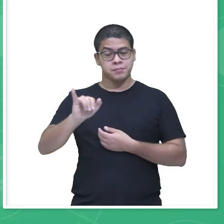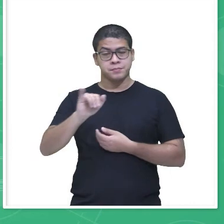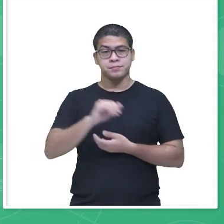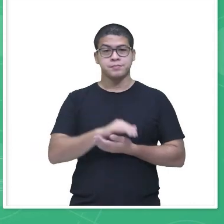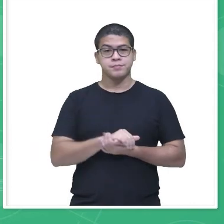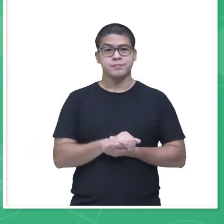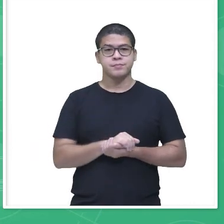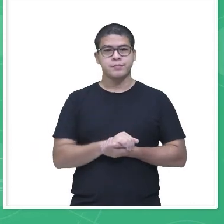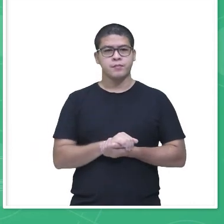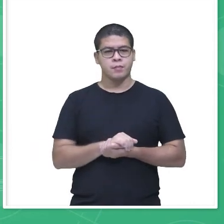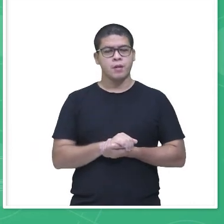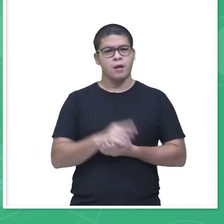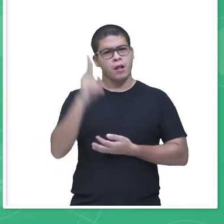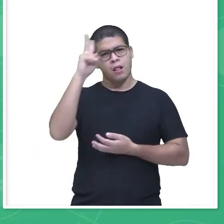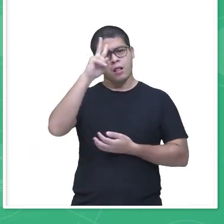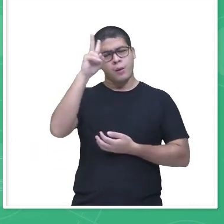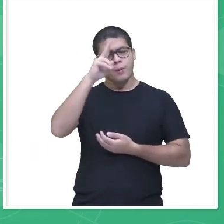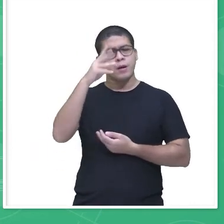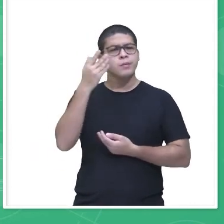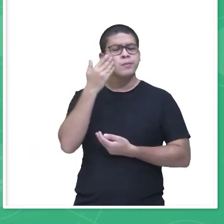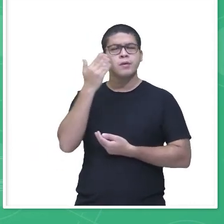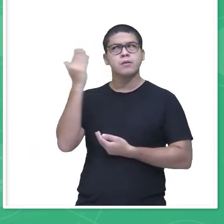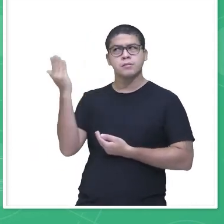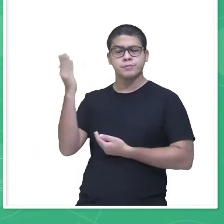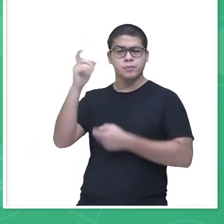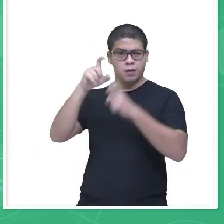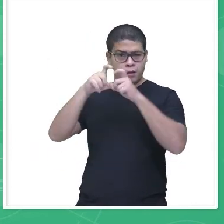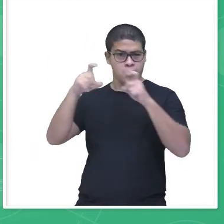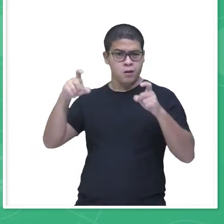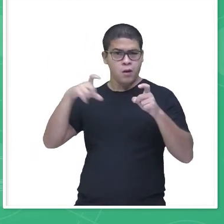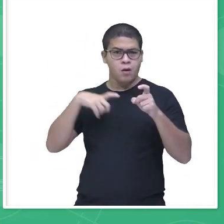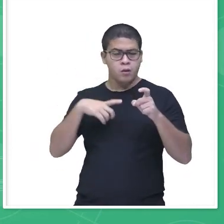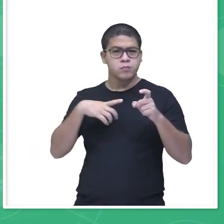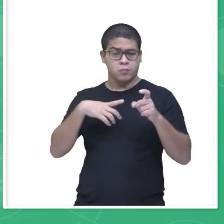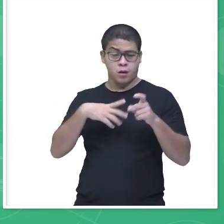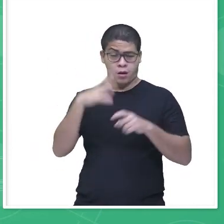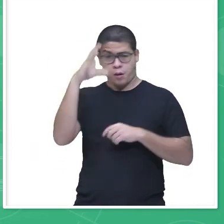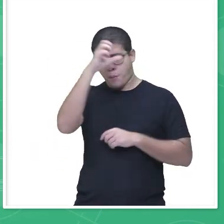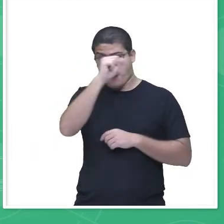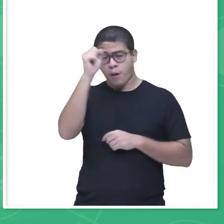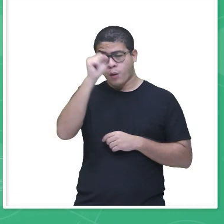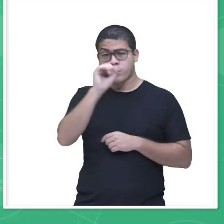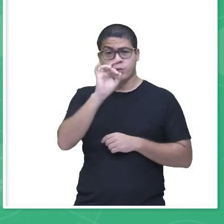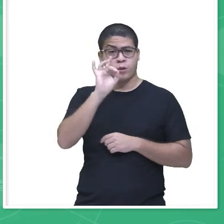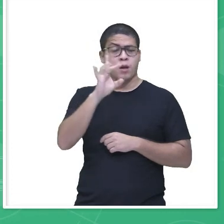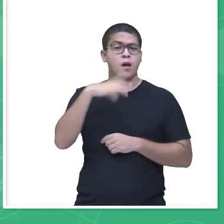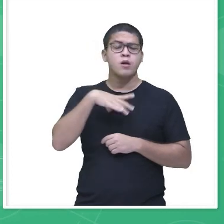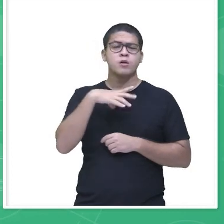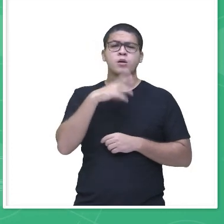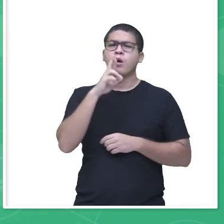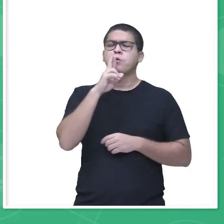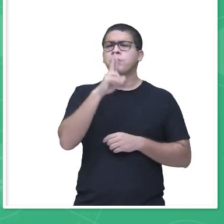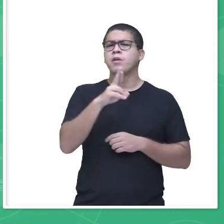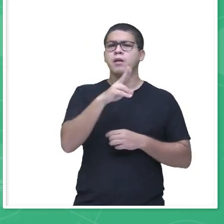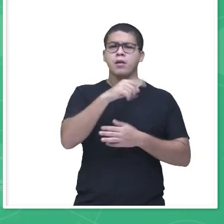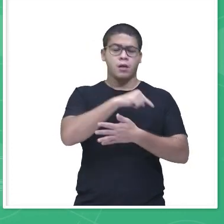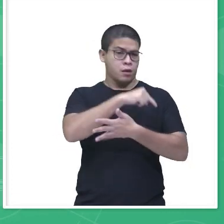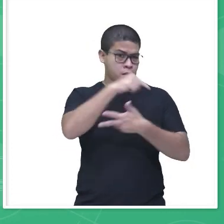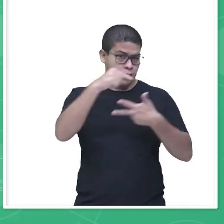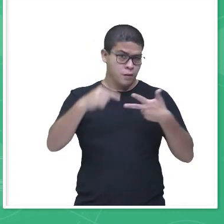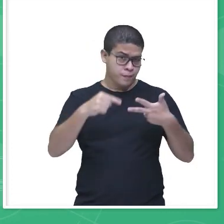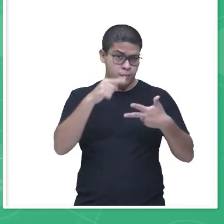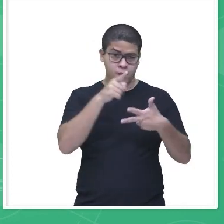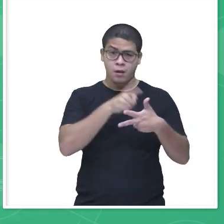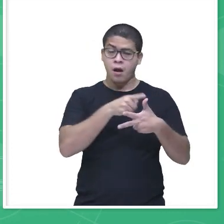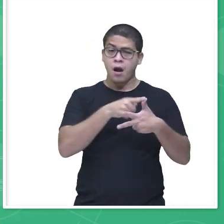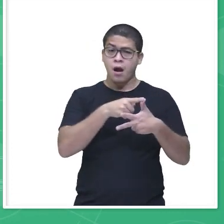relembrando, com base no que aprendemos, pedimos que vocês respondessem a três perguntas. A. Cite três